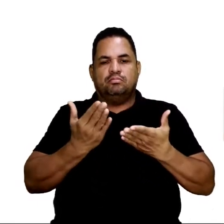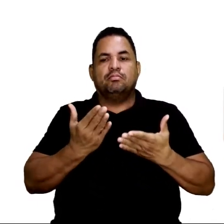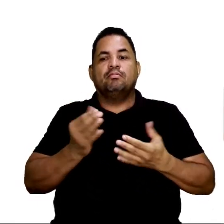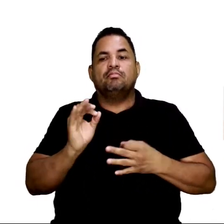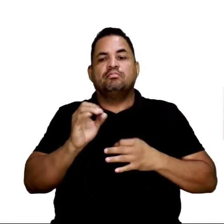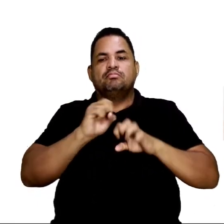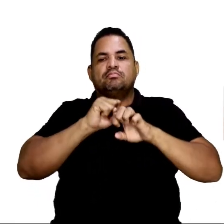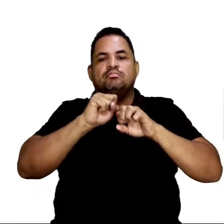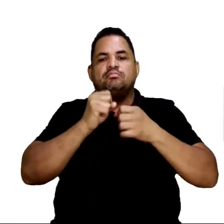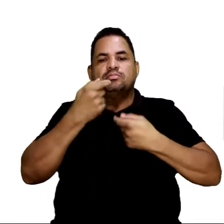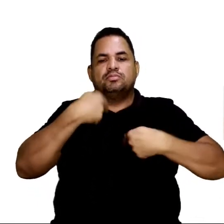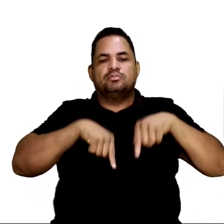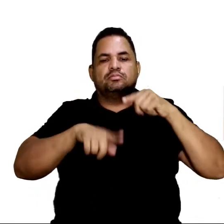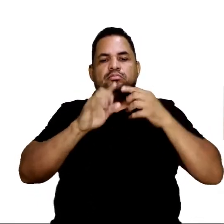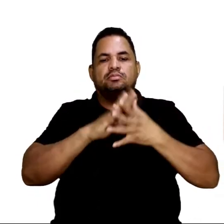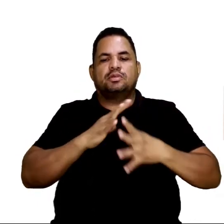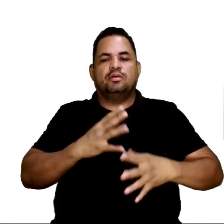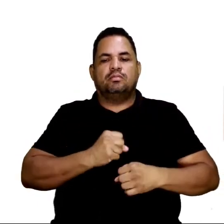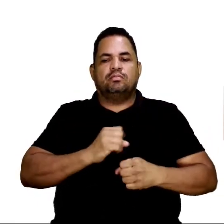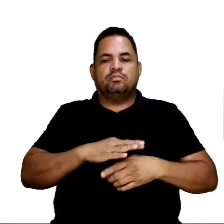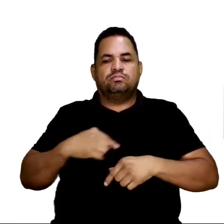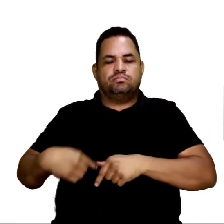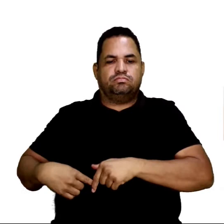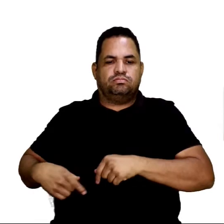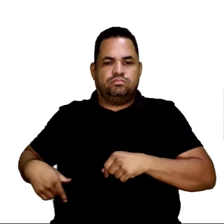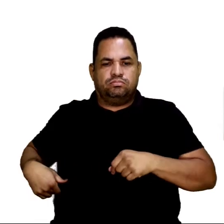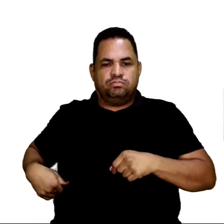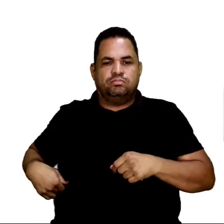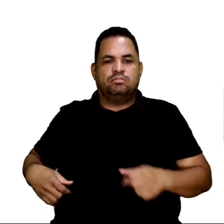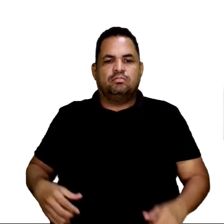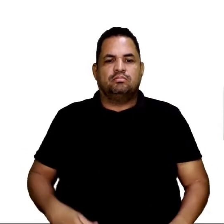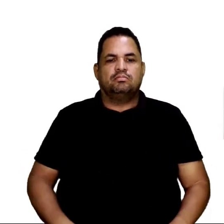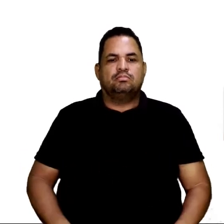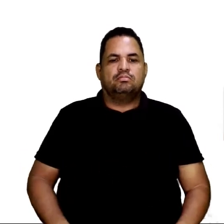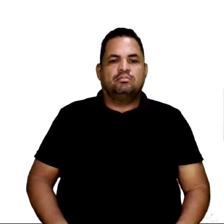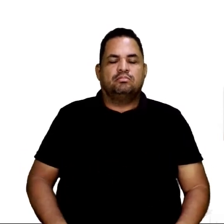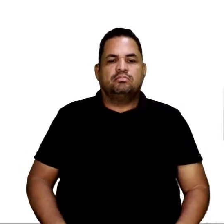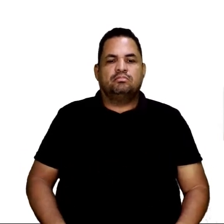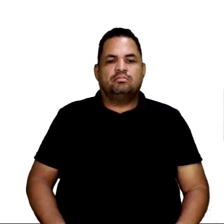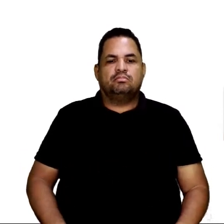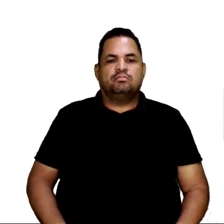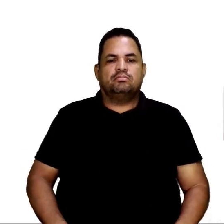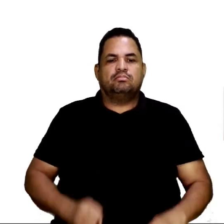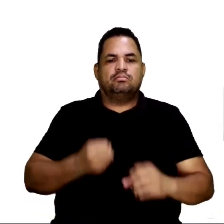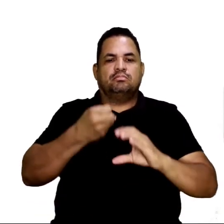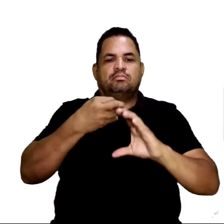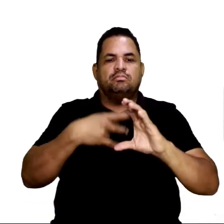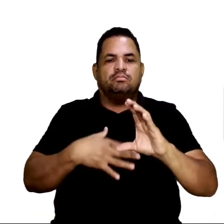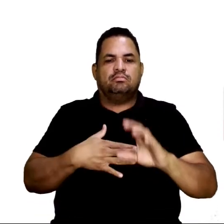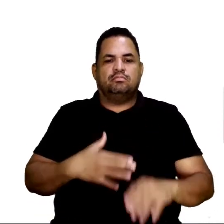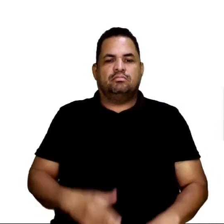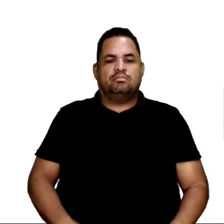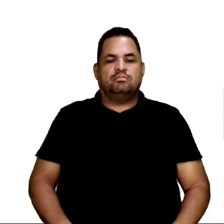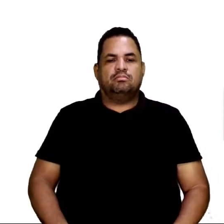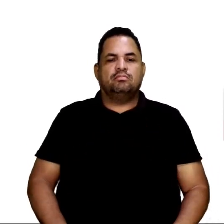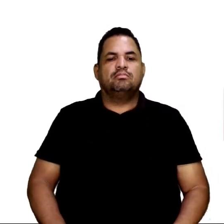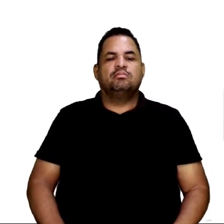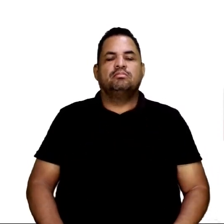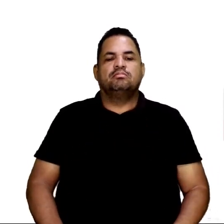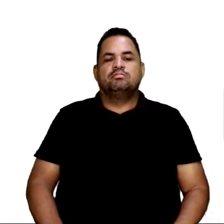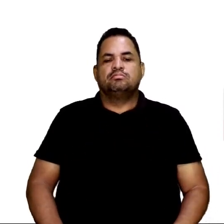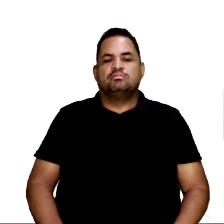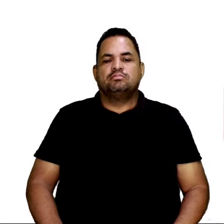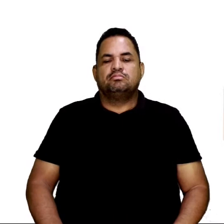sistema digestório, né, o fígado, tá vendo o fígado ali bem grande mesmo, bem característico, tá bom? O embrião